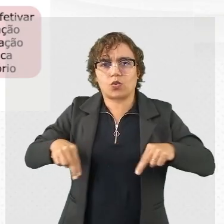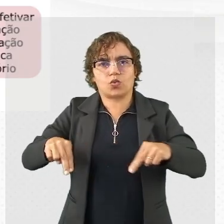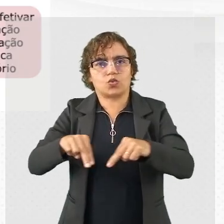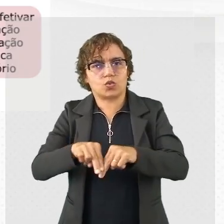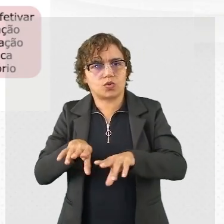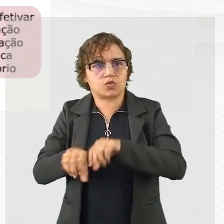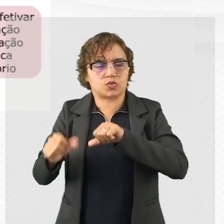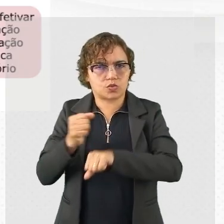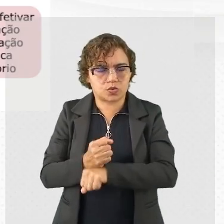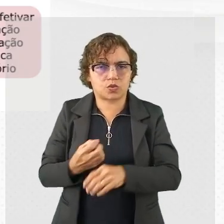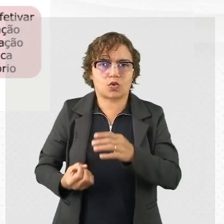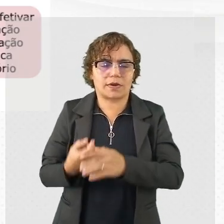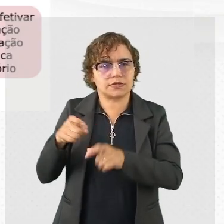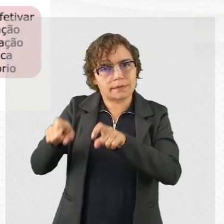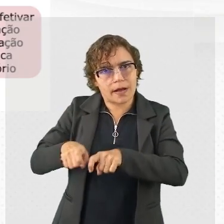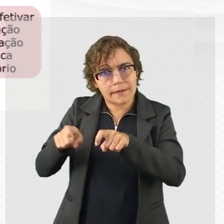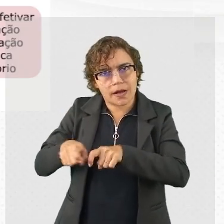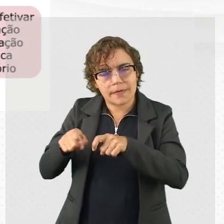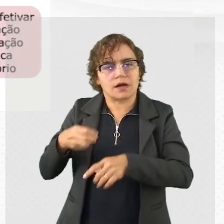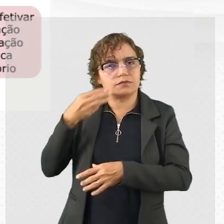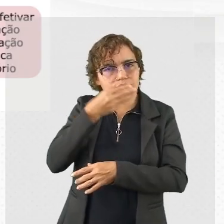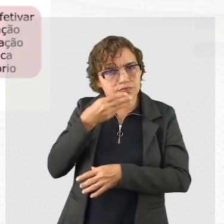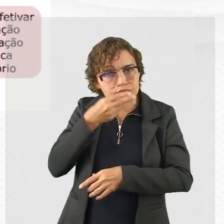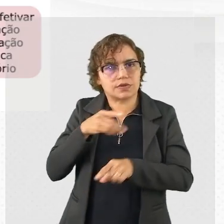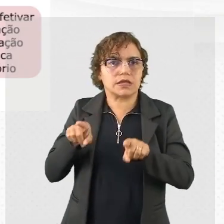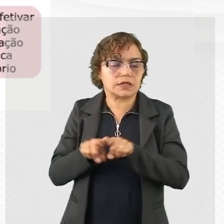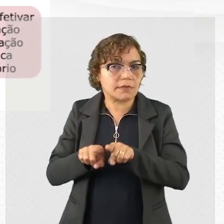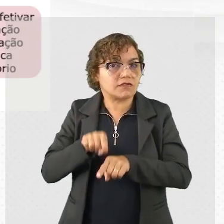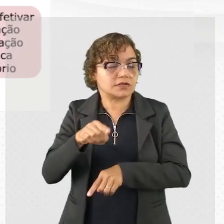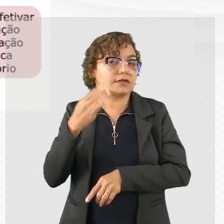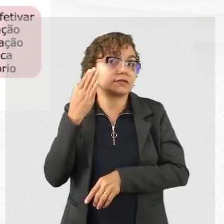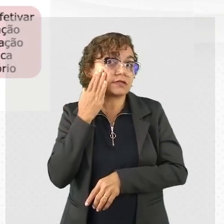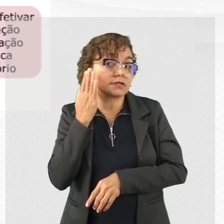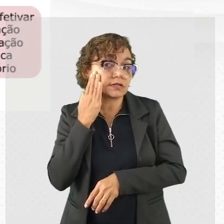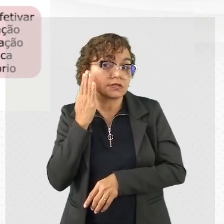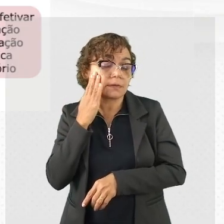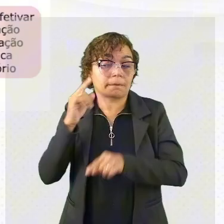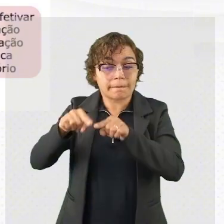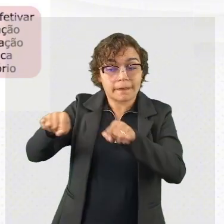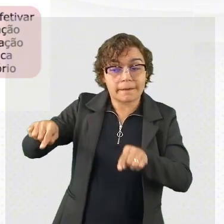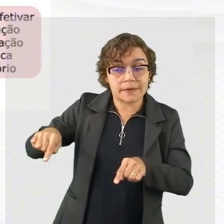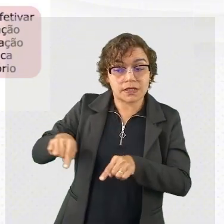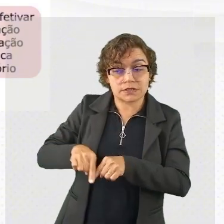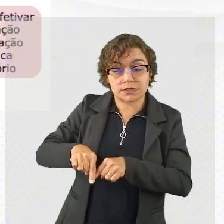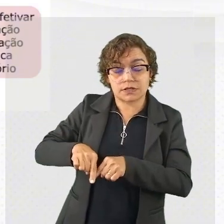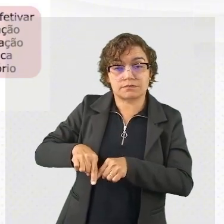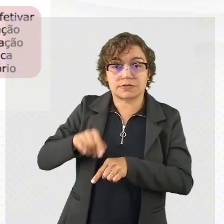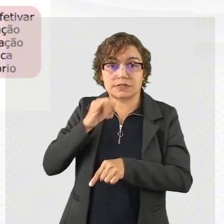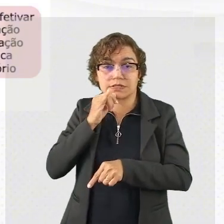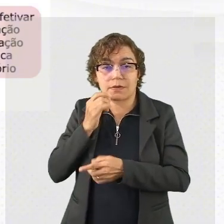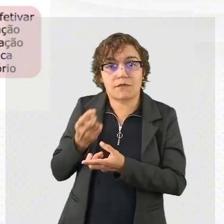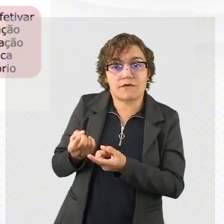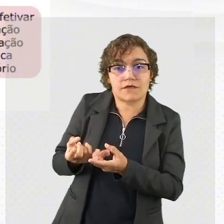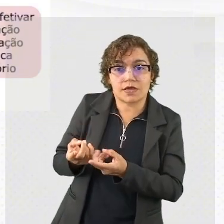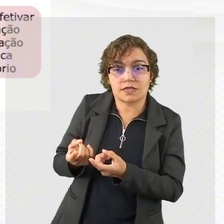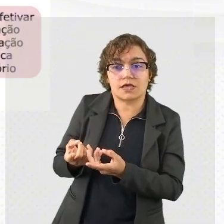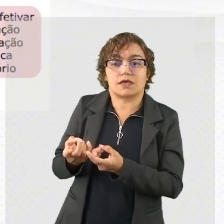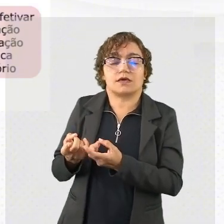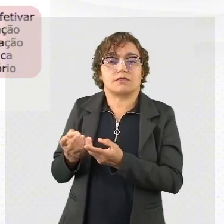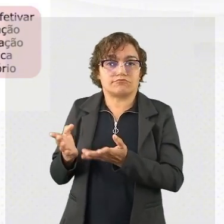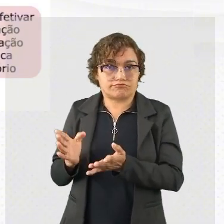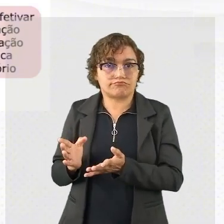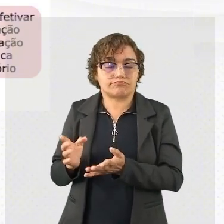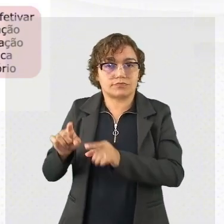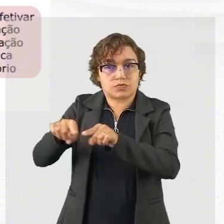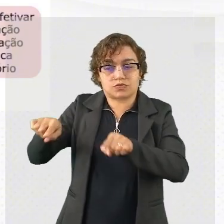cana-de-açúcar, a produção, de fato, do açúcar, e aí você entende que você precisa lotear esse território, você vai entregar a terceiros esse